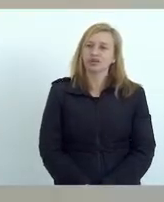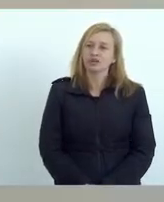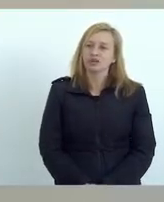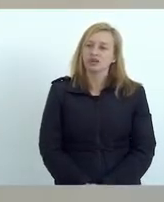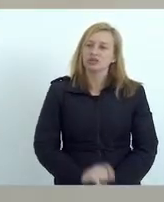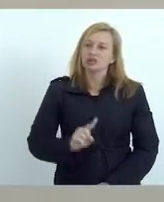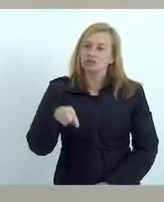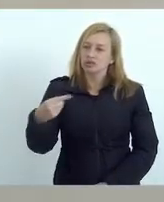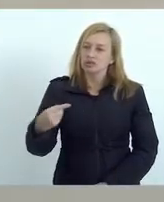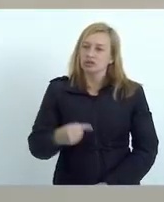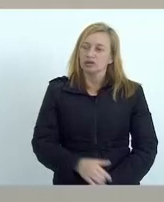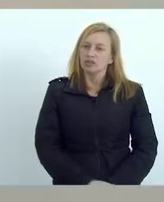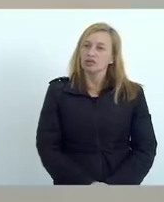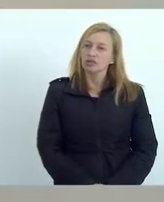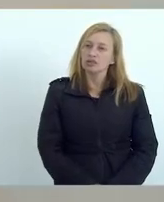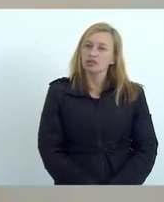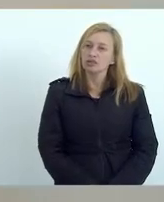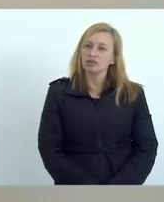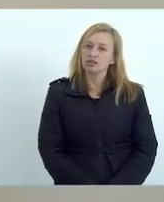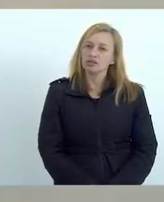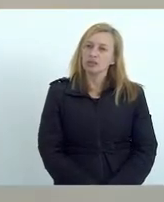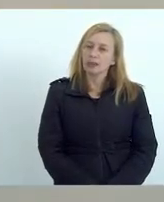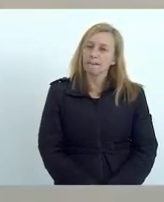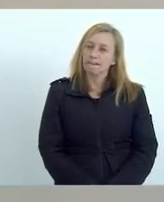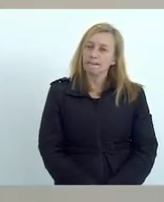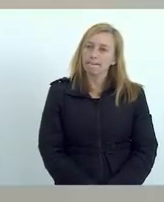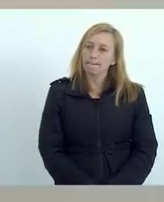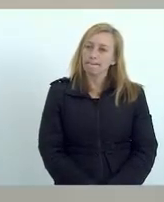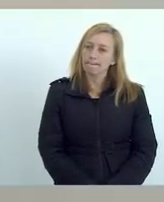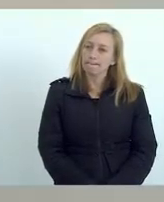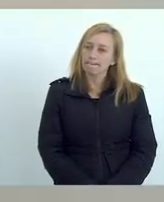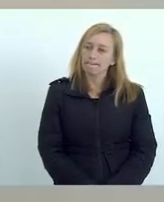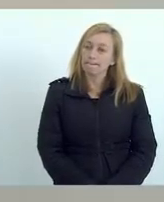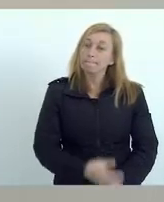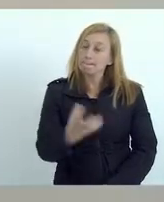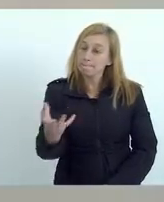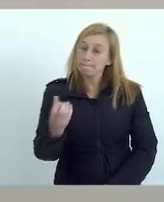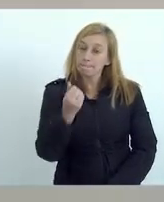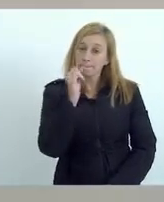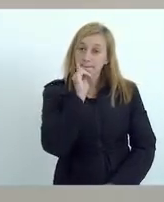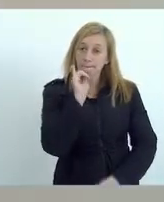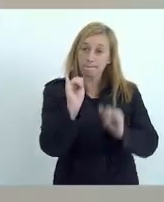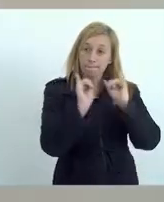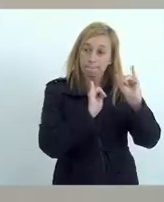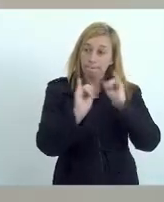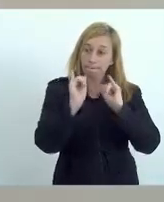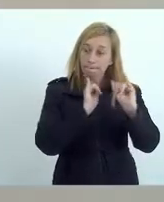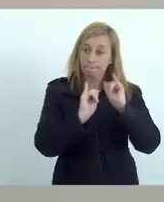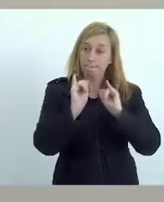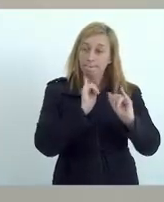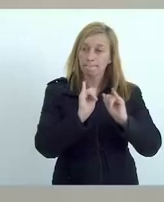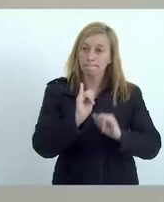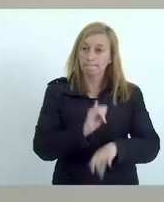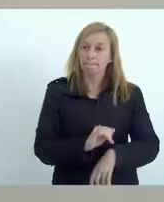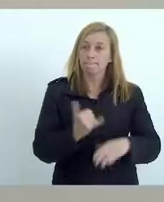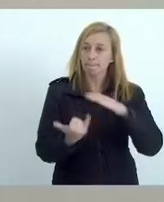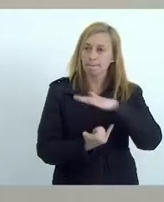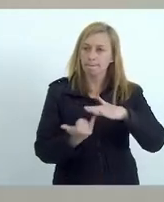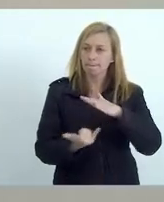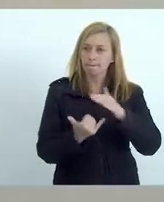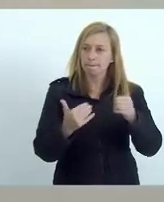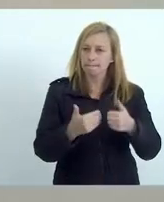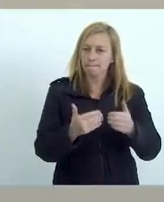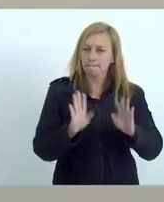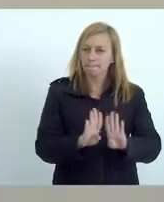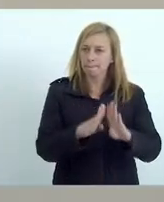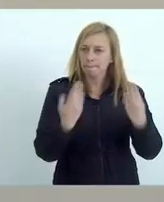E aí logo em seguida a gente acaba recebendo a notícia que a instituição ela